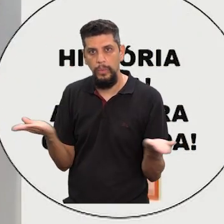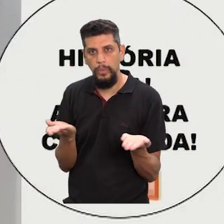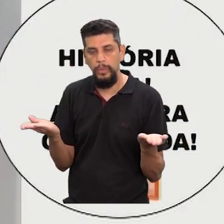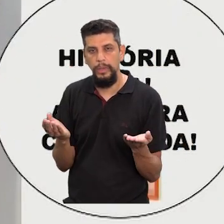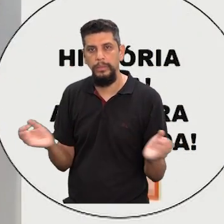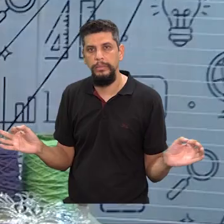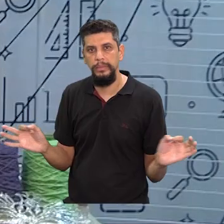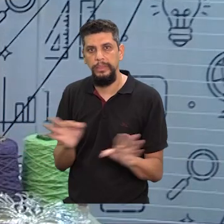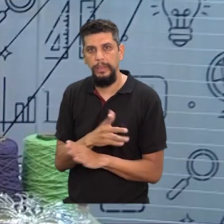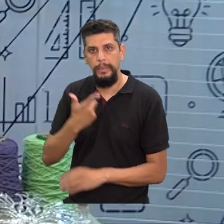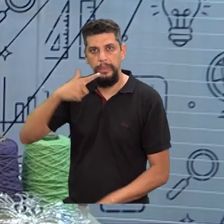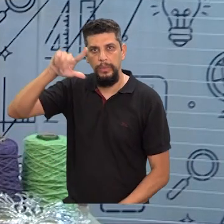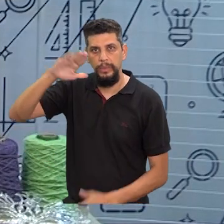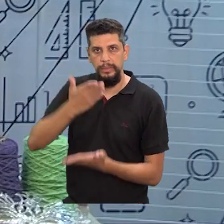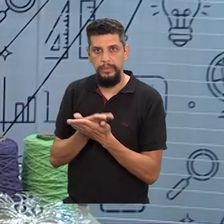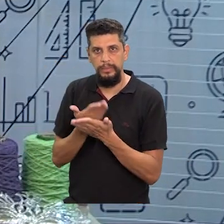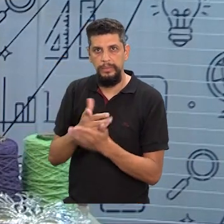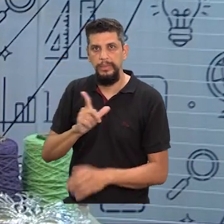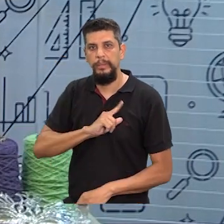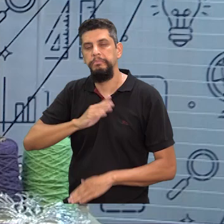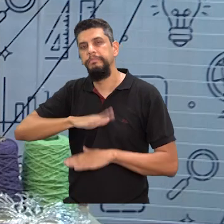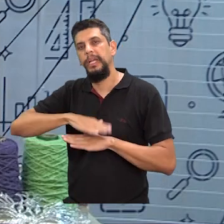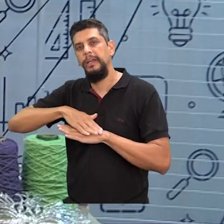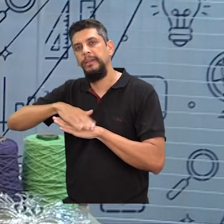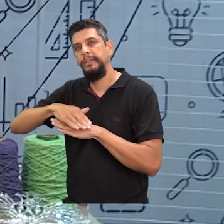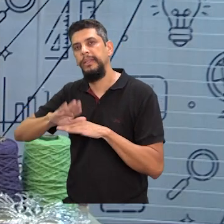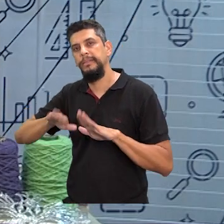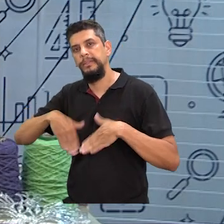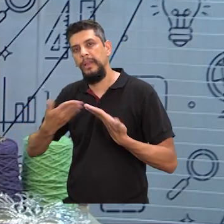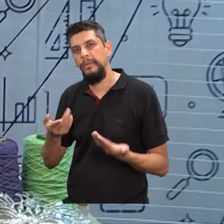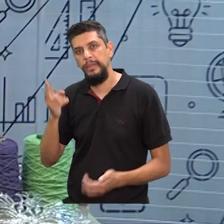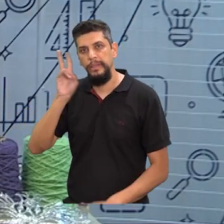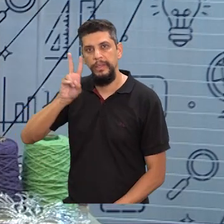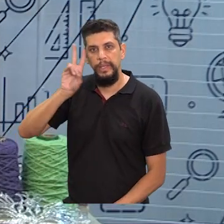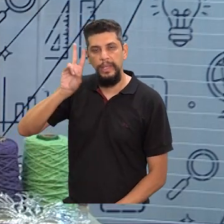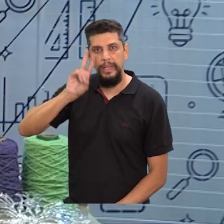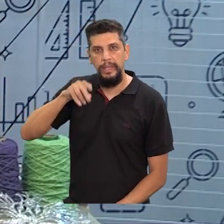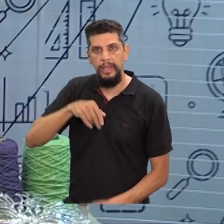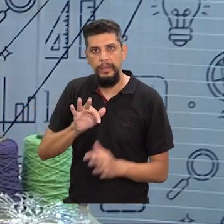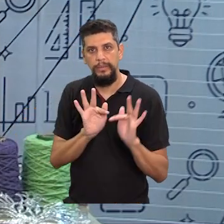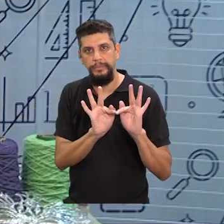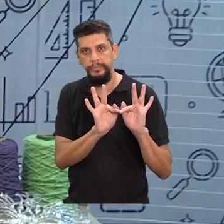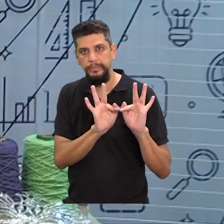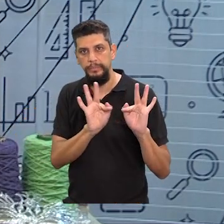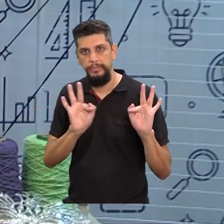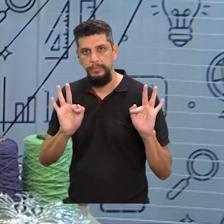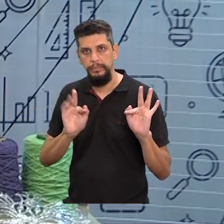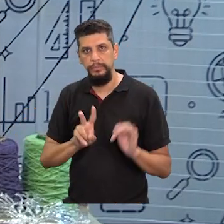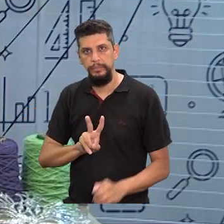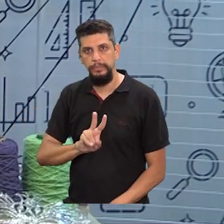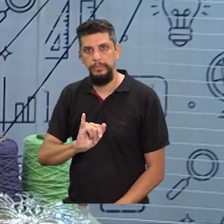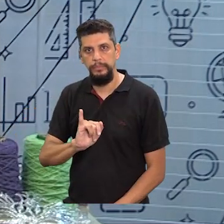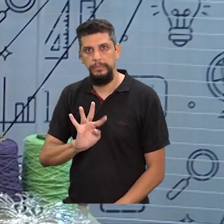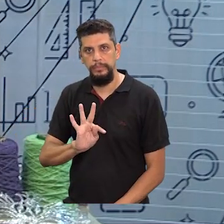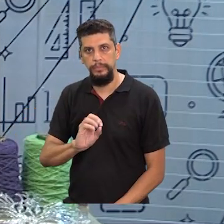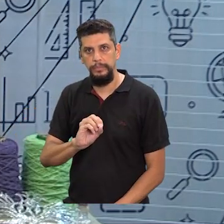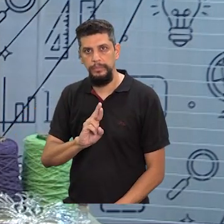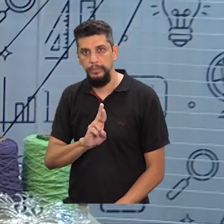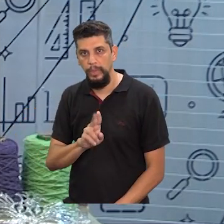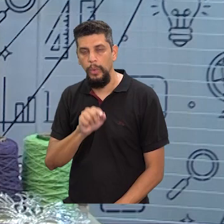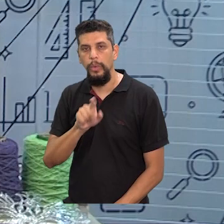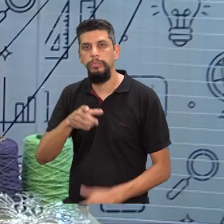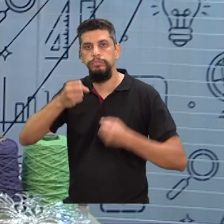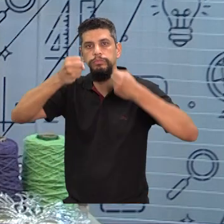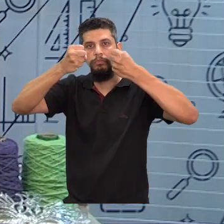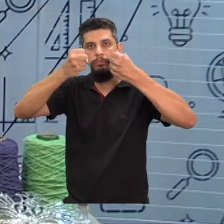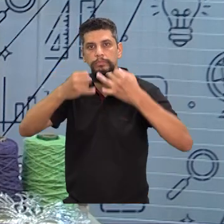hoje acabou, mas na próxima aula tem mais. Então, lembre-se, essa aqui é a frase do Vitor. E ele,